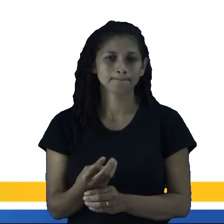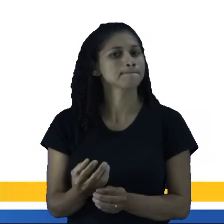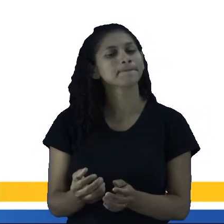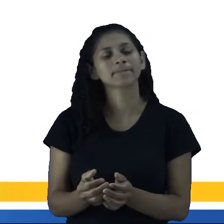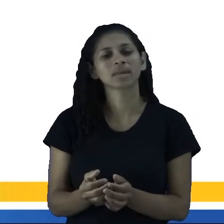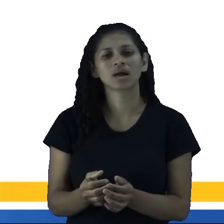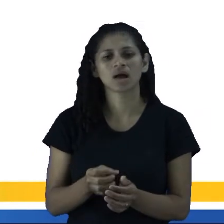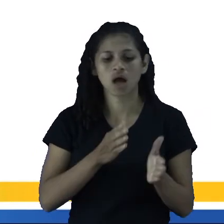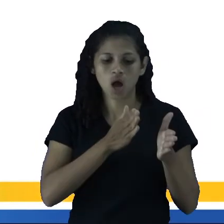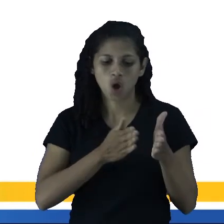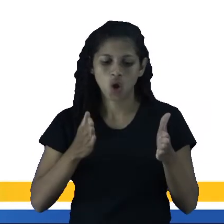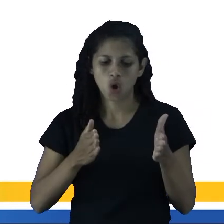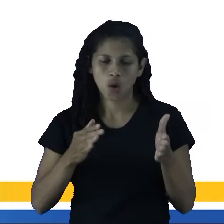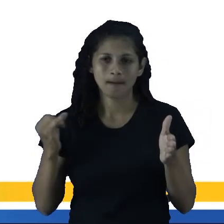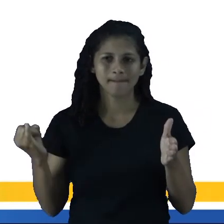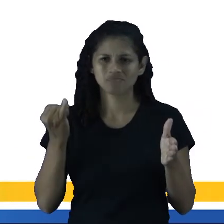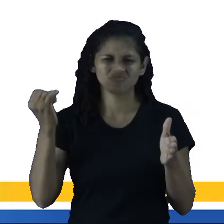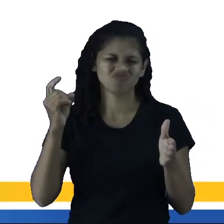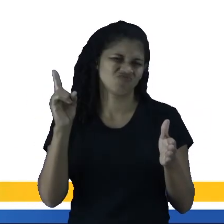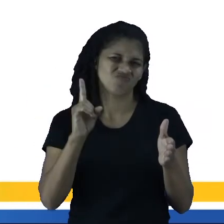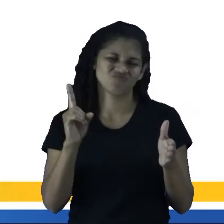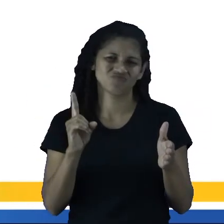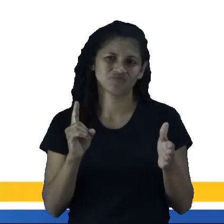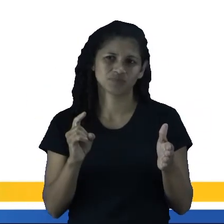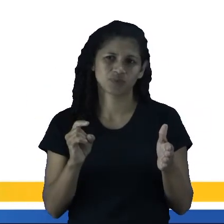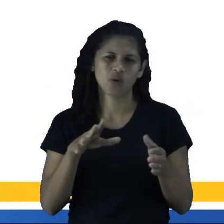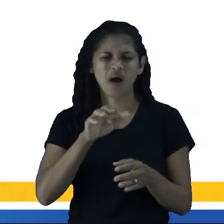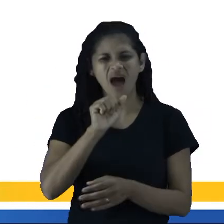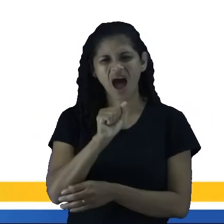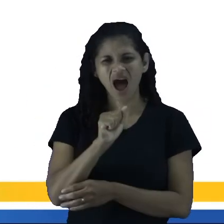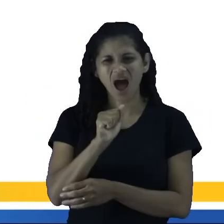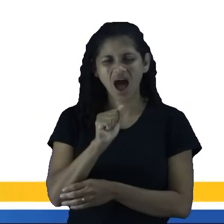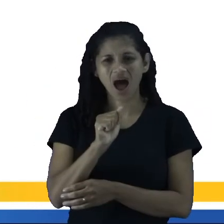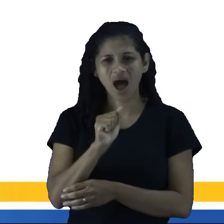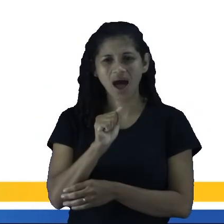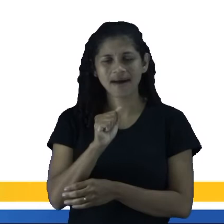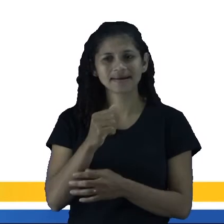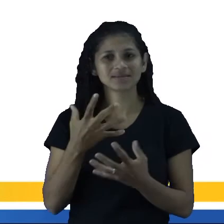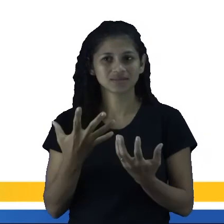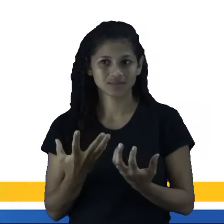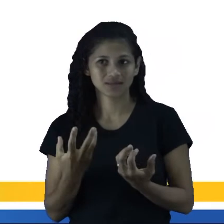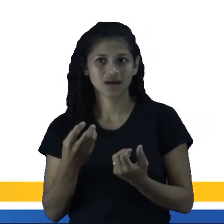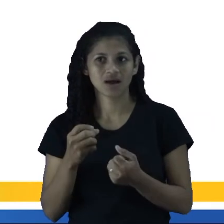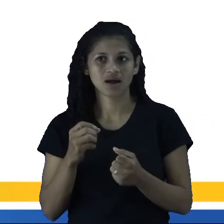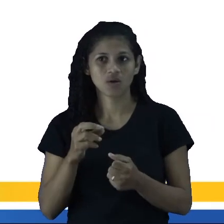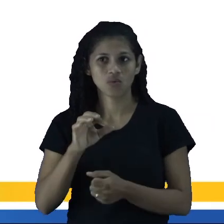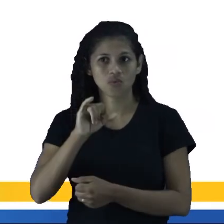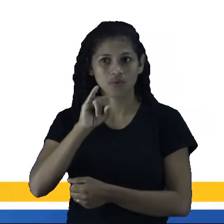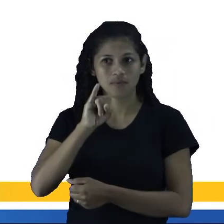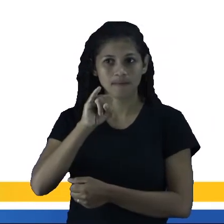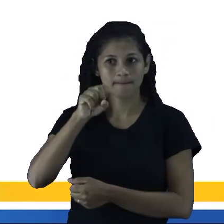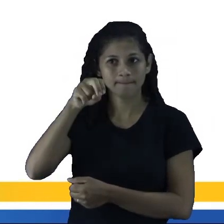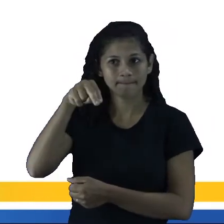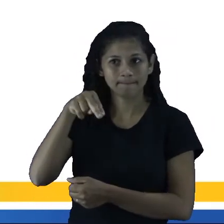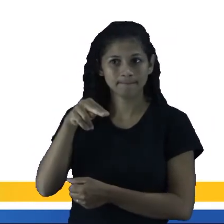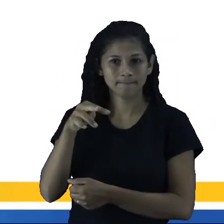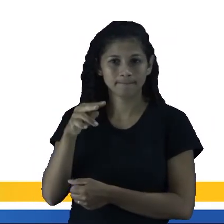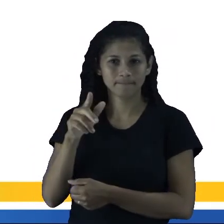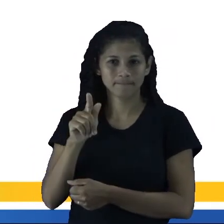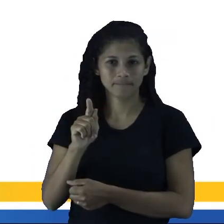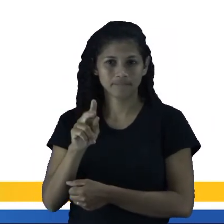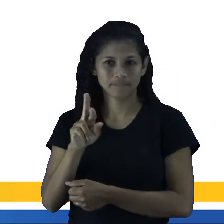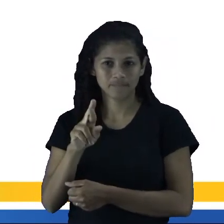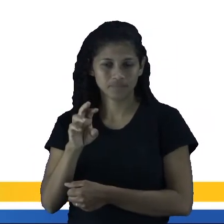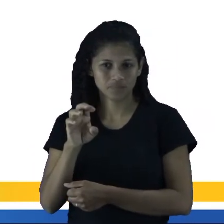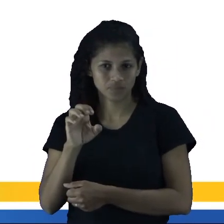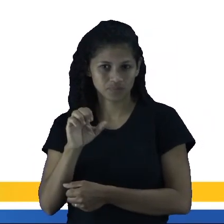importante, porque o A ganhar um ingresso, tá, é uma coisa. O B ganhar o ingresso também, quer dizer